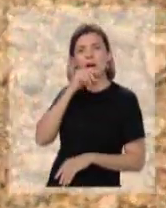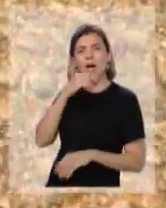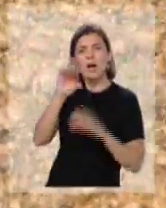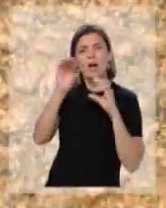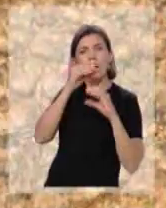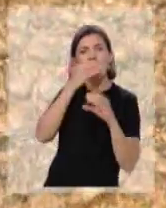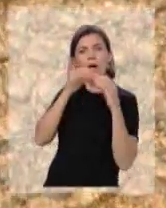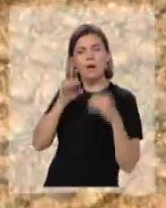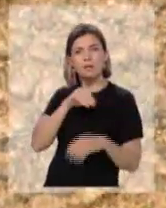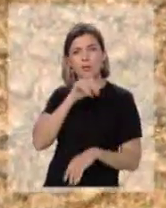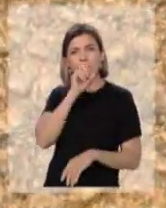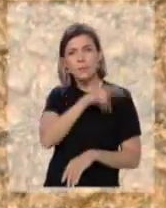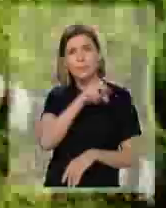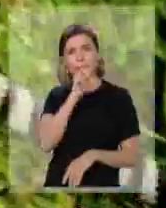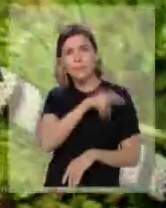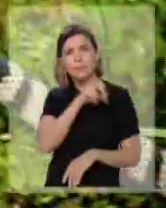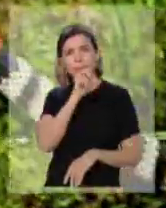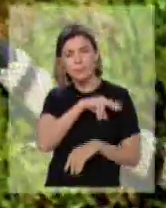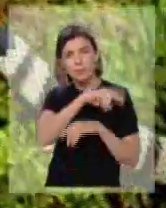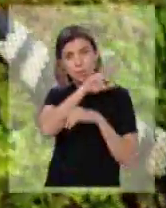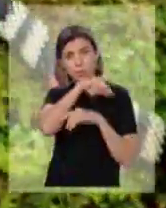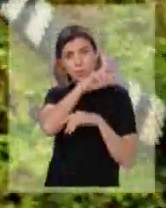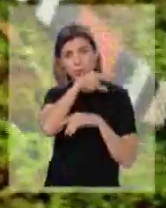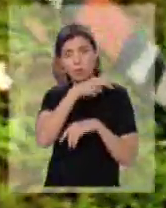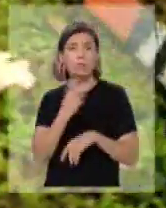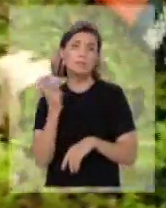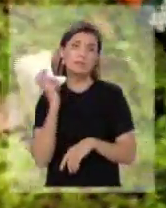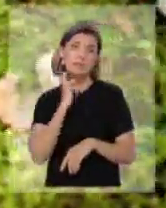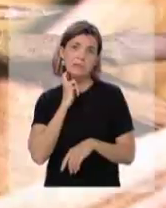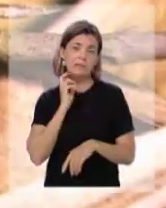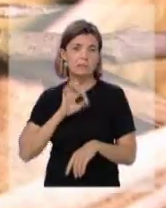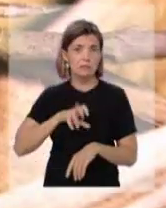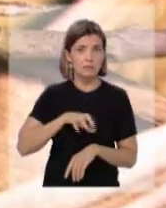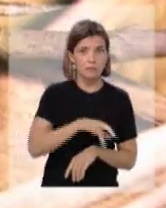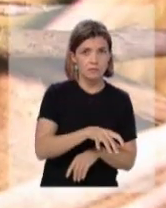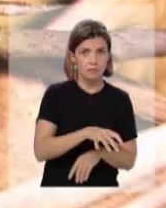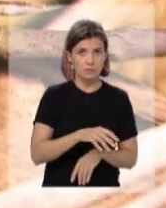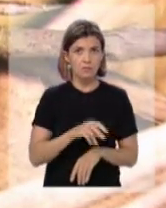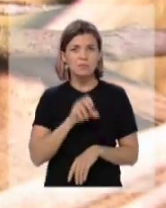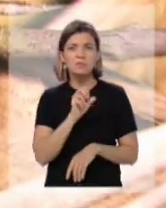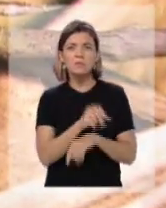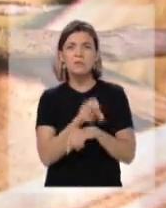das cigarras? Do veneno das cobras, aranhas e escorpiões?